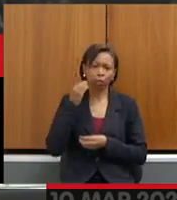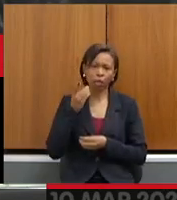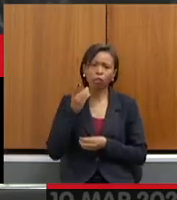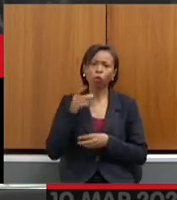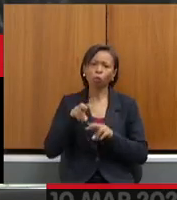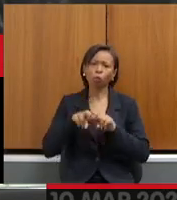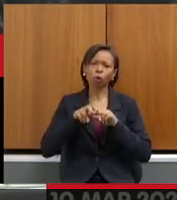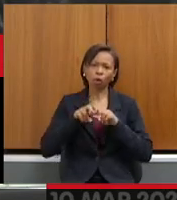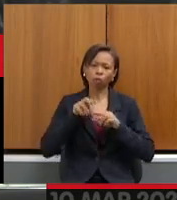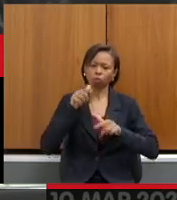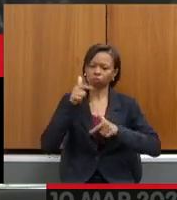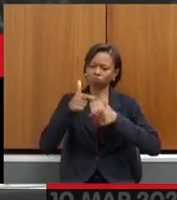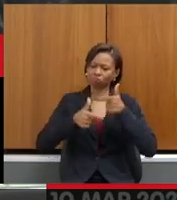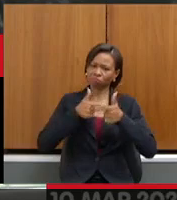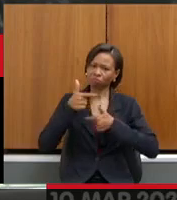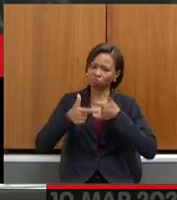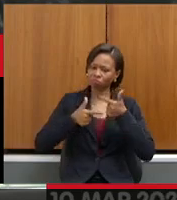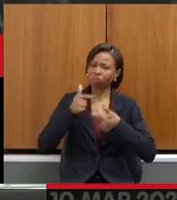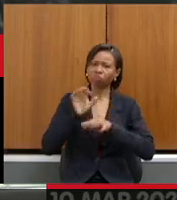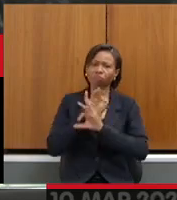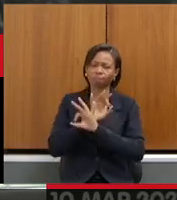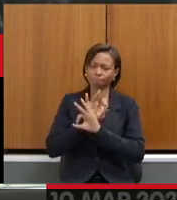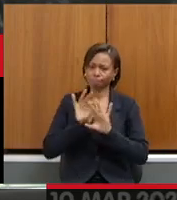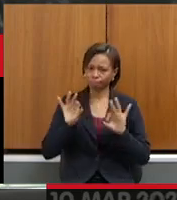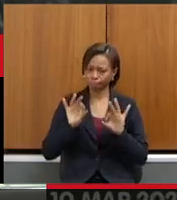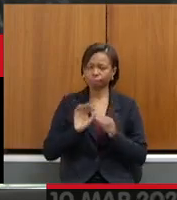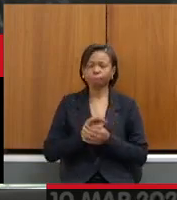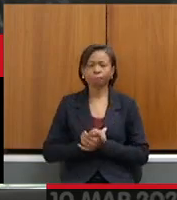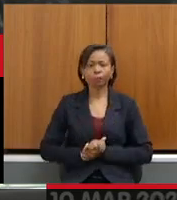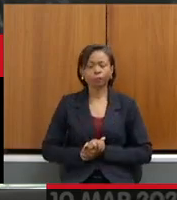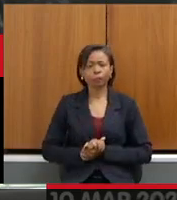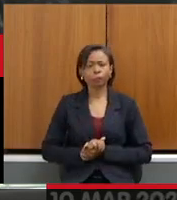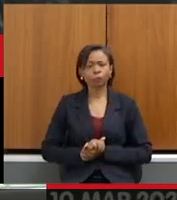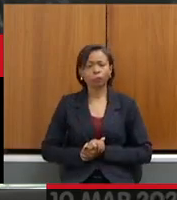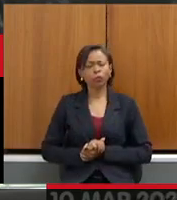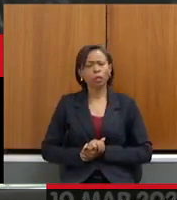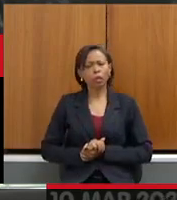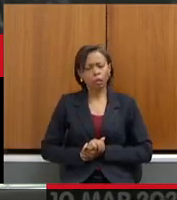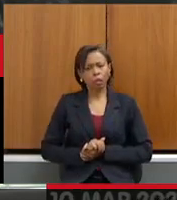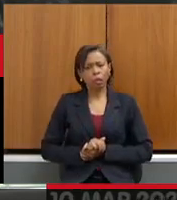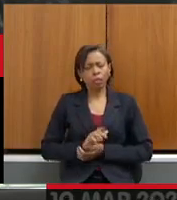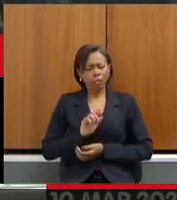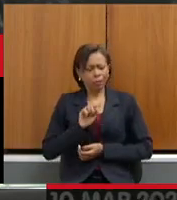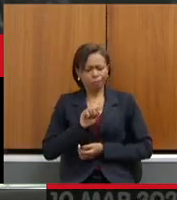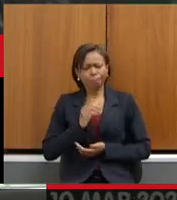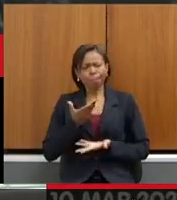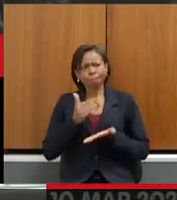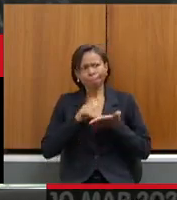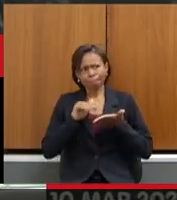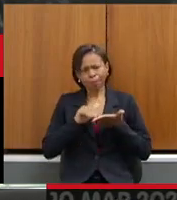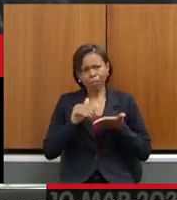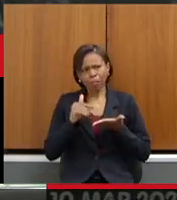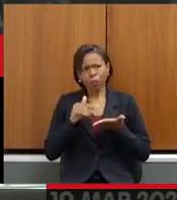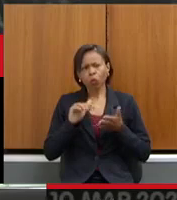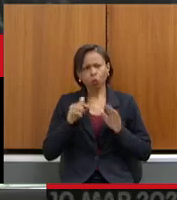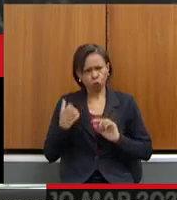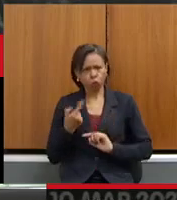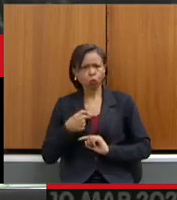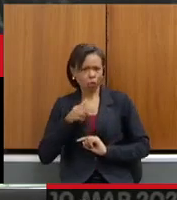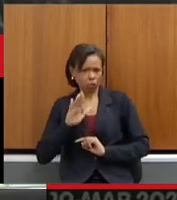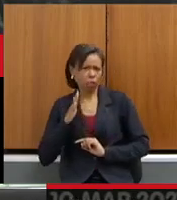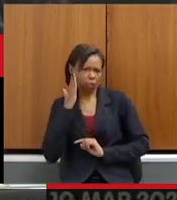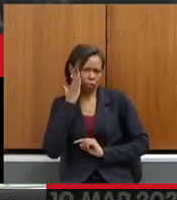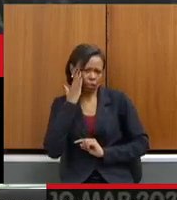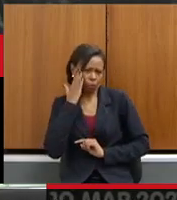belíssimo trabalho secretário nós sabemos que o senhor já já pontuou né